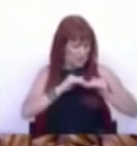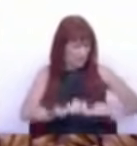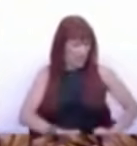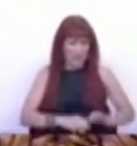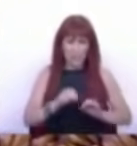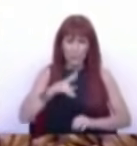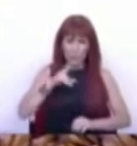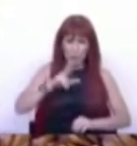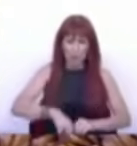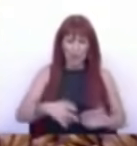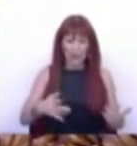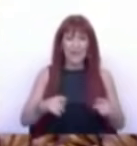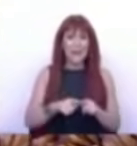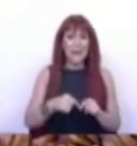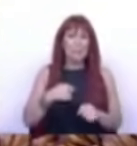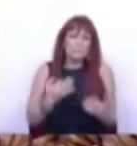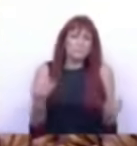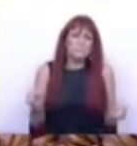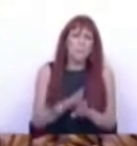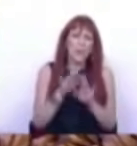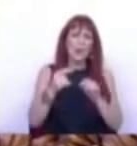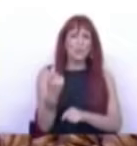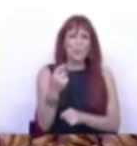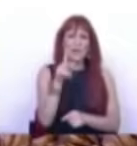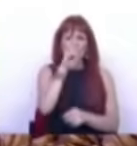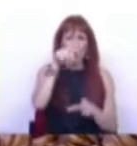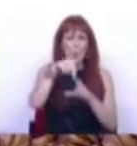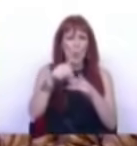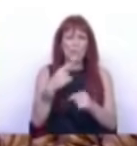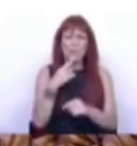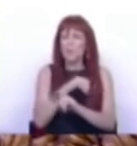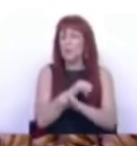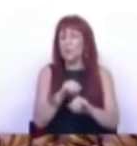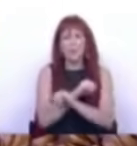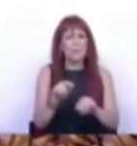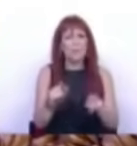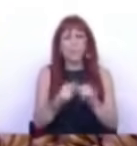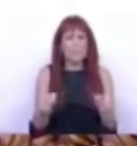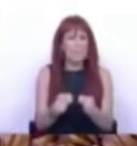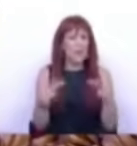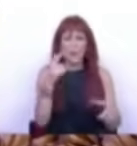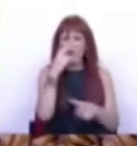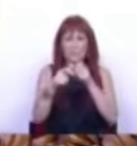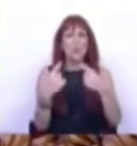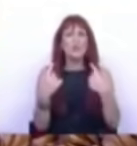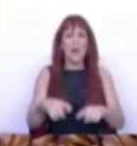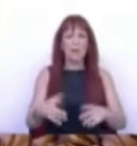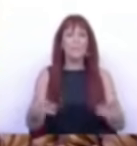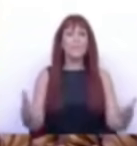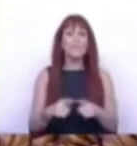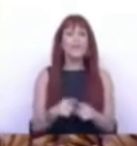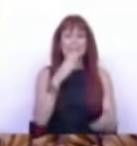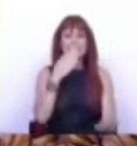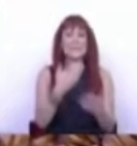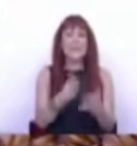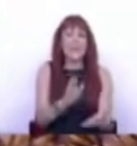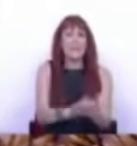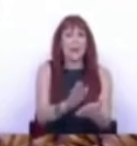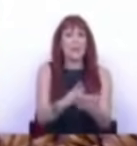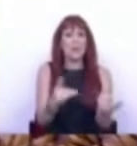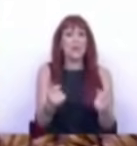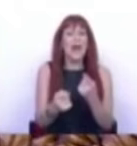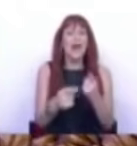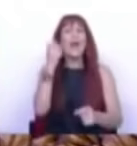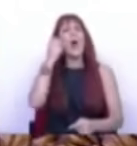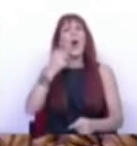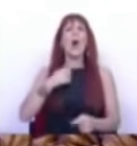como Portugal, é inegável que o preço dos combustíveis é insuportável para a maioria das pessoas. Então, perante esse facto, preços de